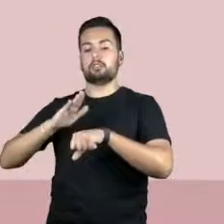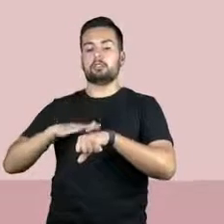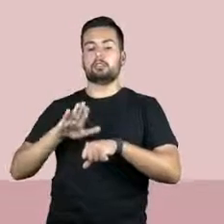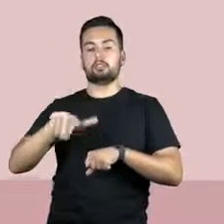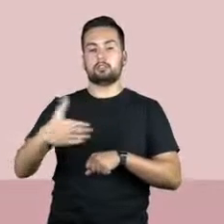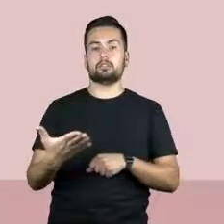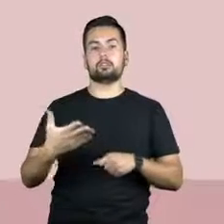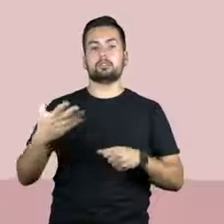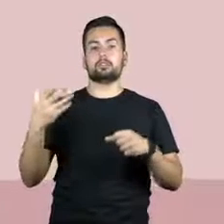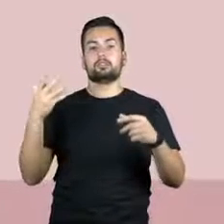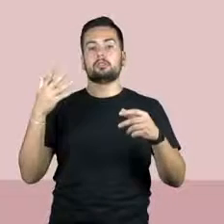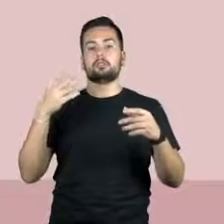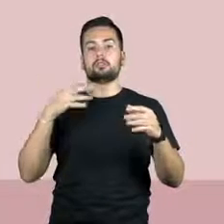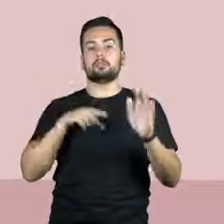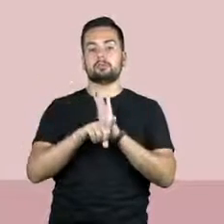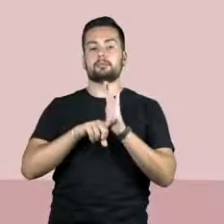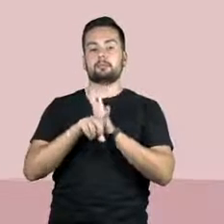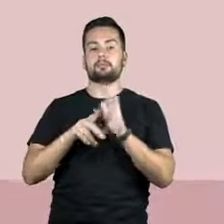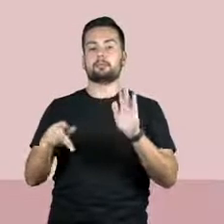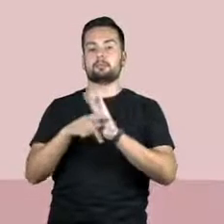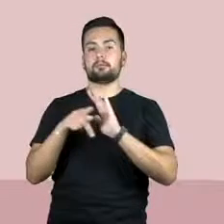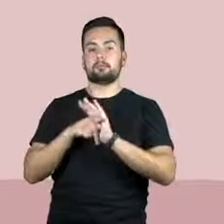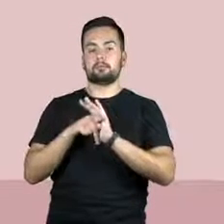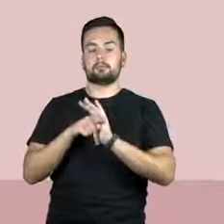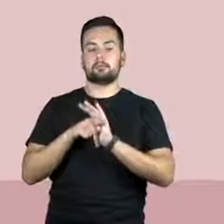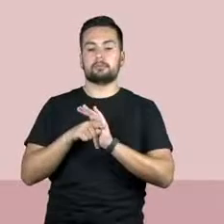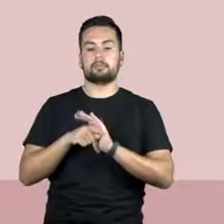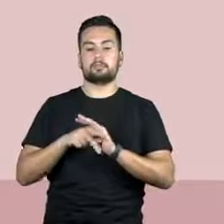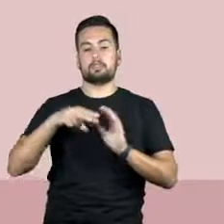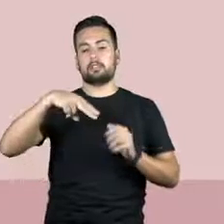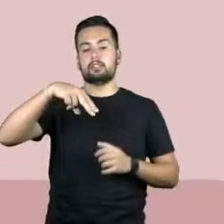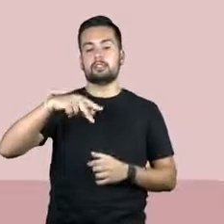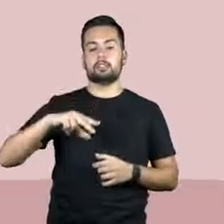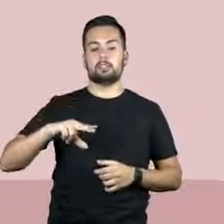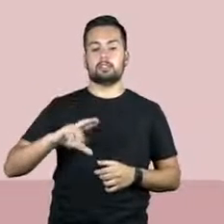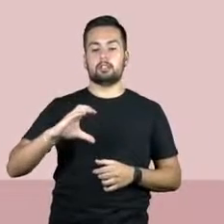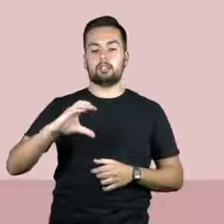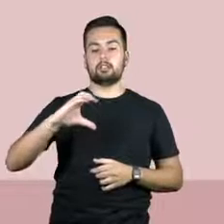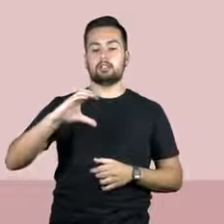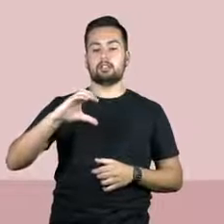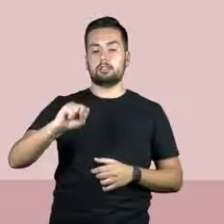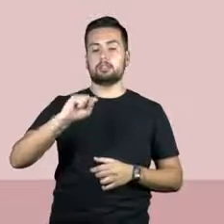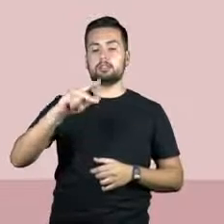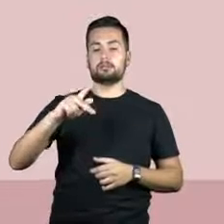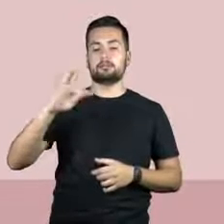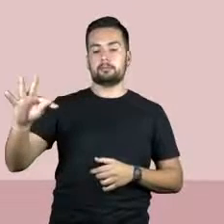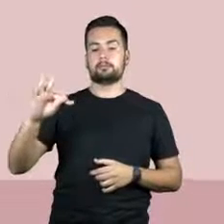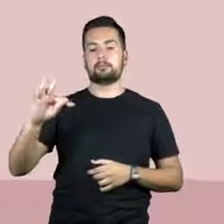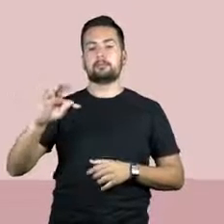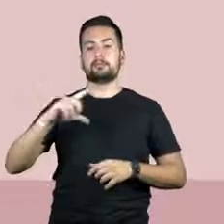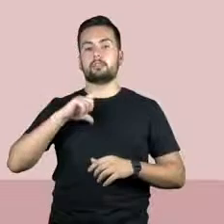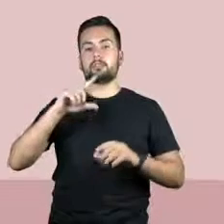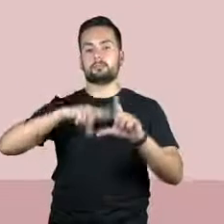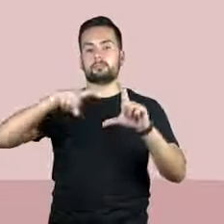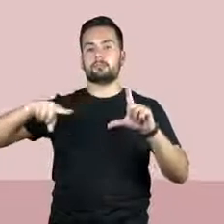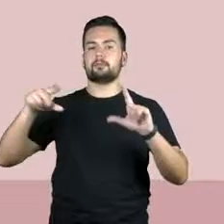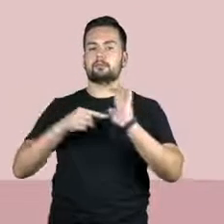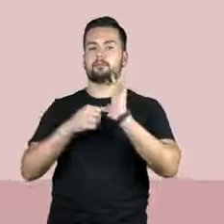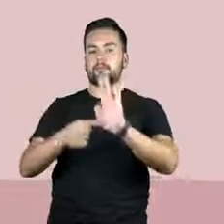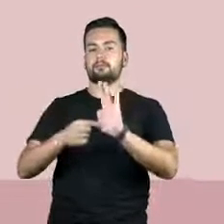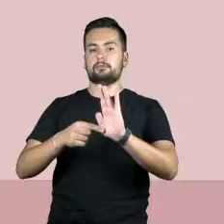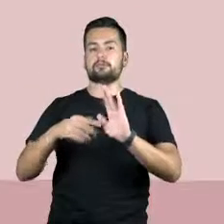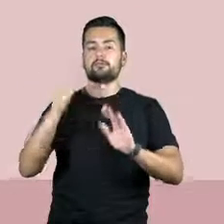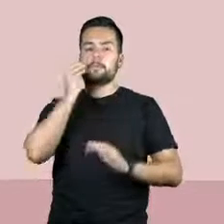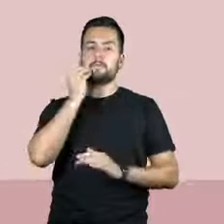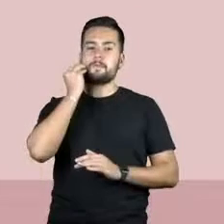os parâmetros de Mohr-Coulomb, por exemplo, a sua sondagem de NSPT. Tá? É claro que existem muitas outras sondagens que vão te dar esse tipo, ou ensaios,